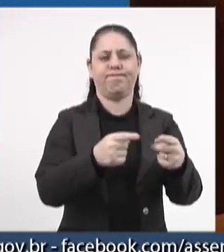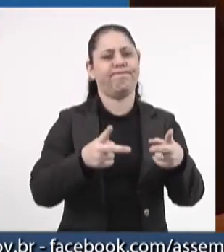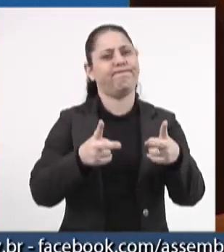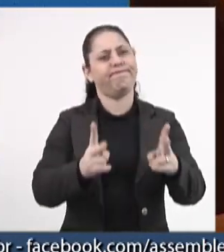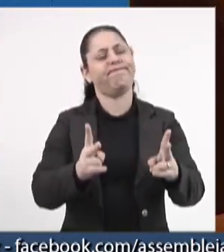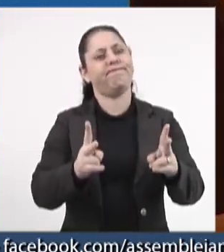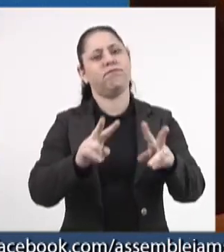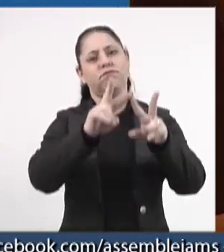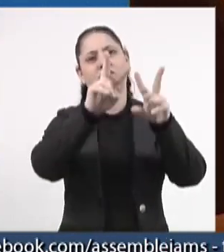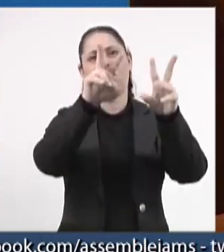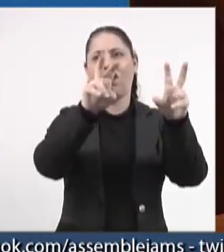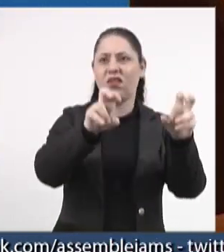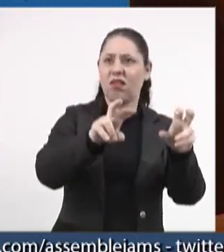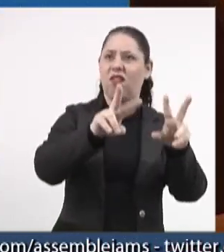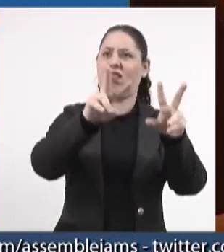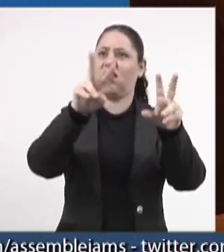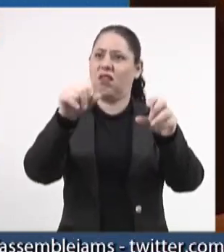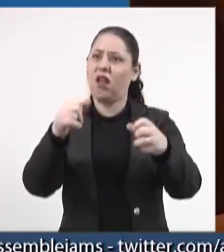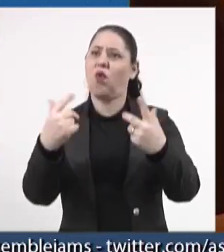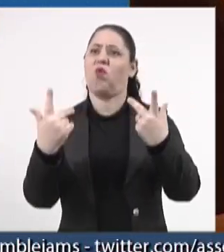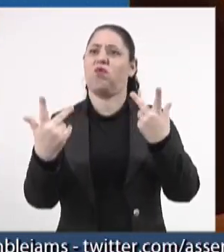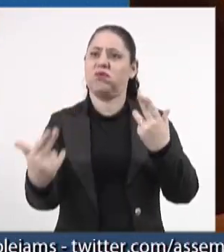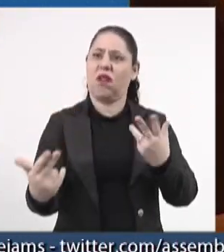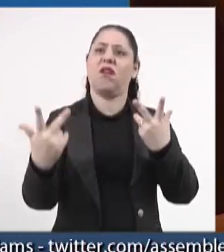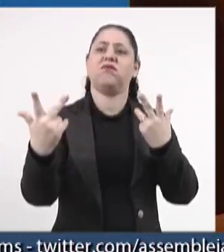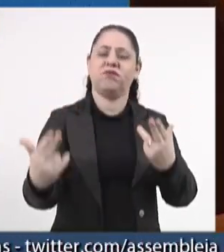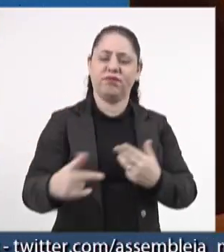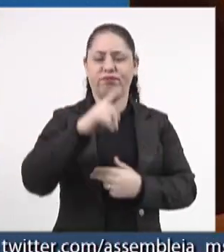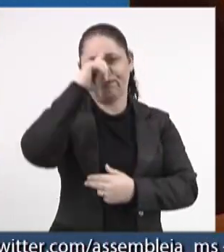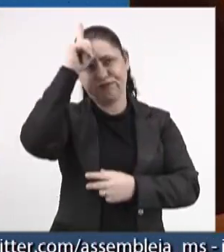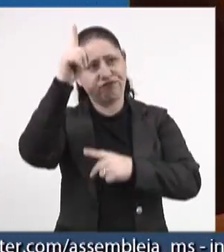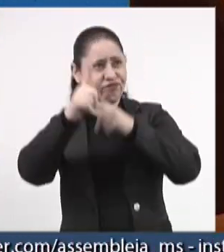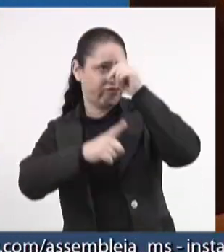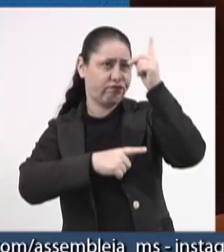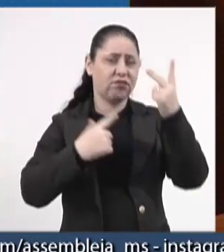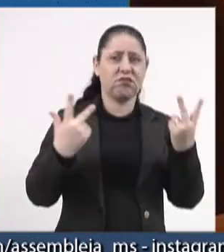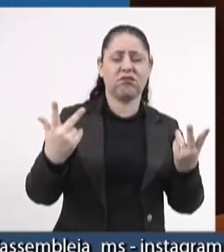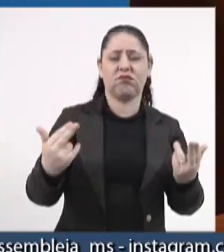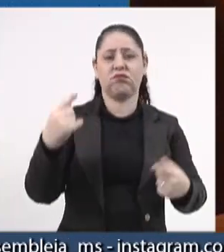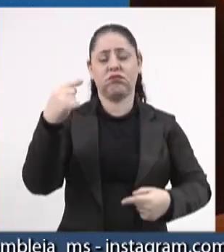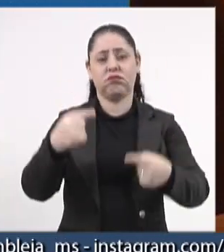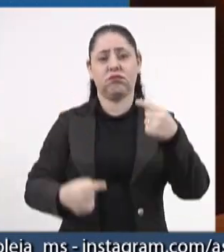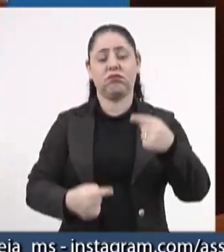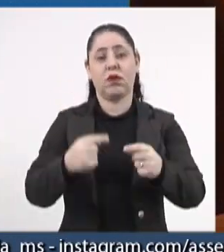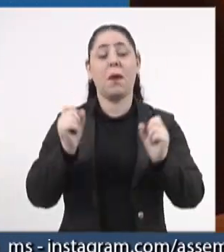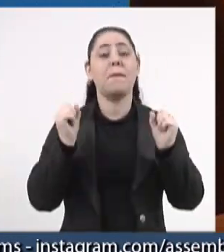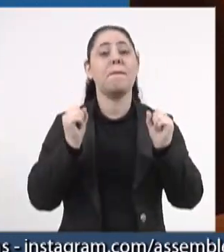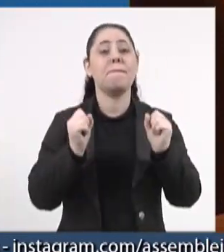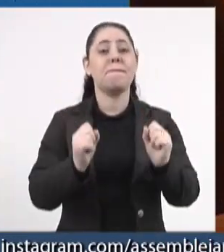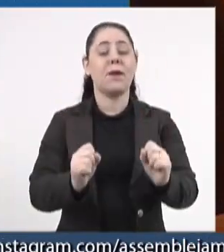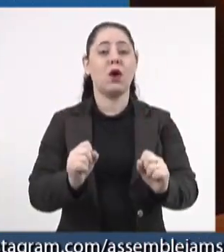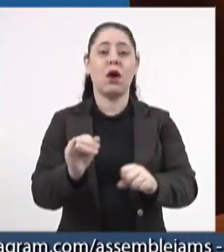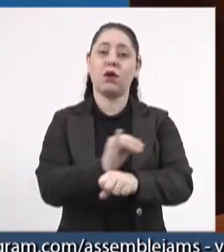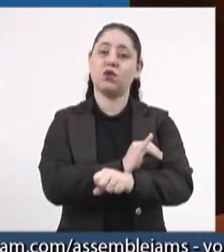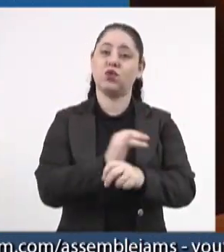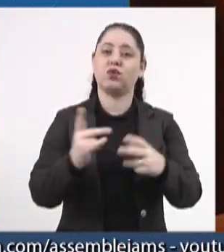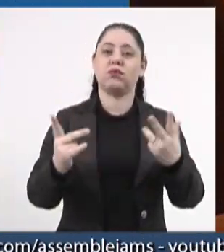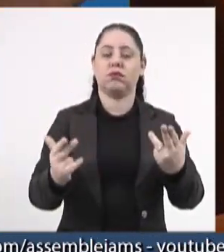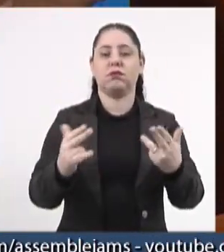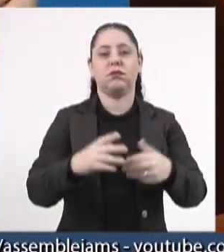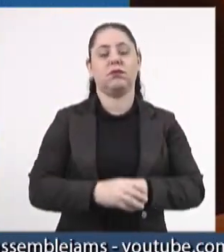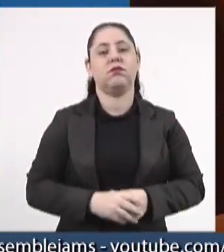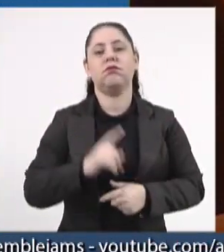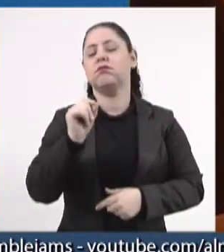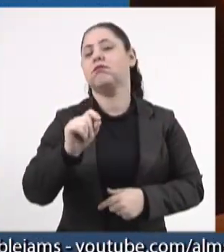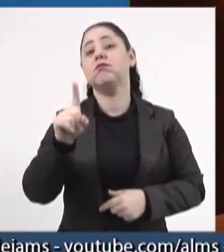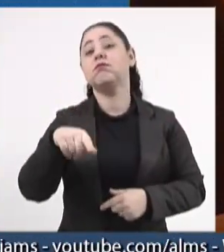fato, discute as mesmas ideias e discute a possibilidade das mesmas ações.